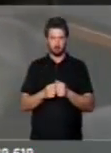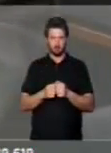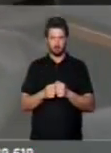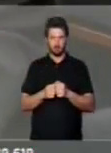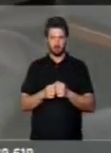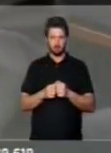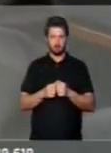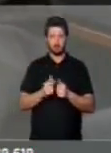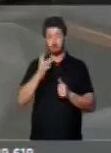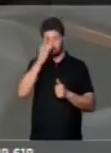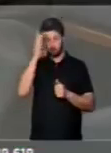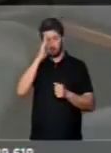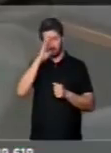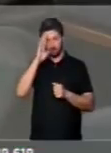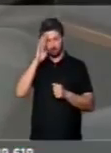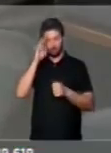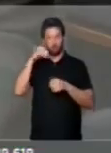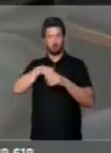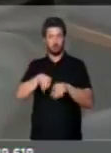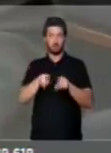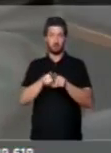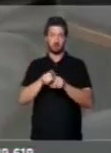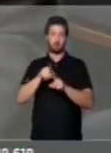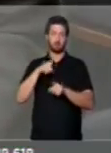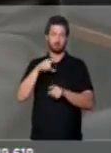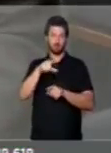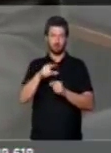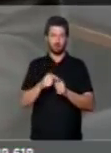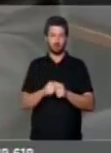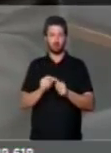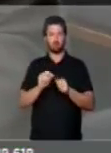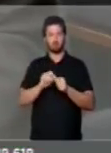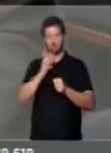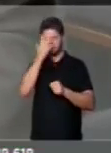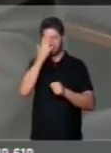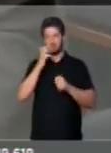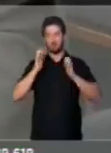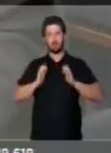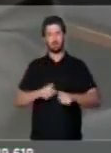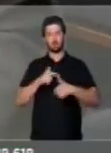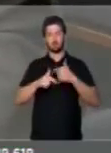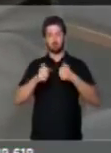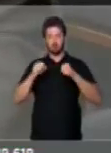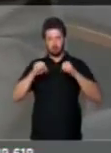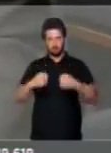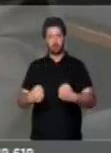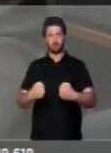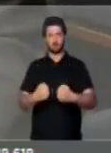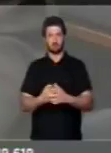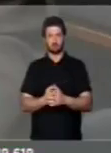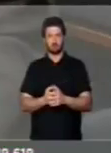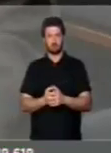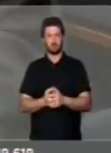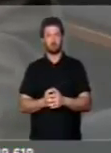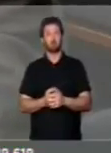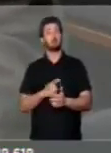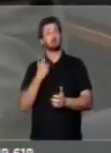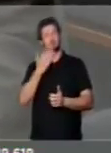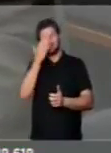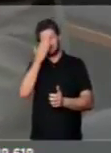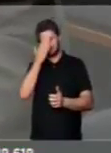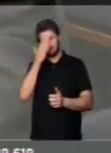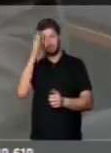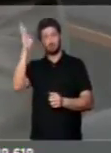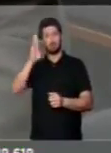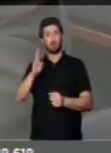dos acadêmicos, obviamente, daqueles que levam o seu trabalho a sério. A gente sabe que o